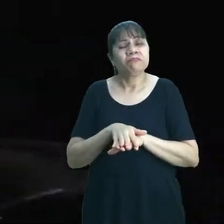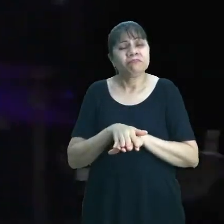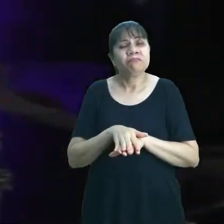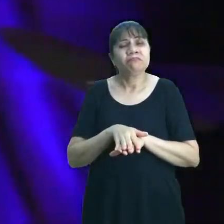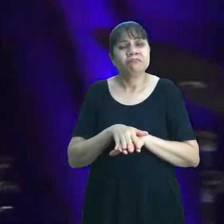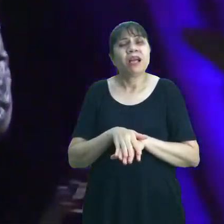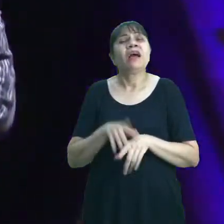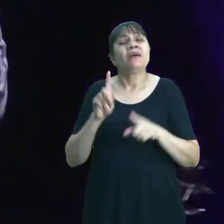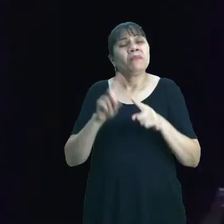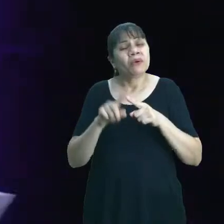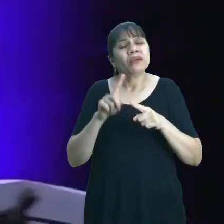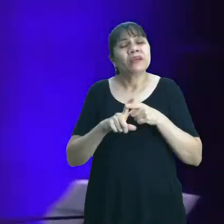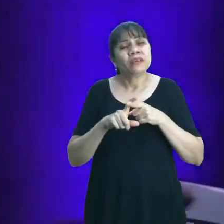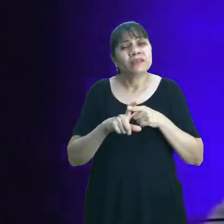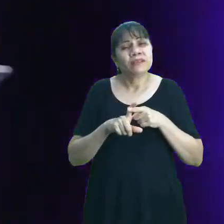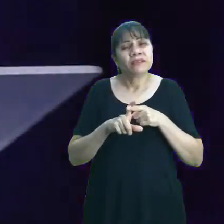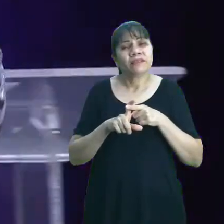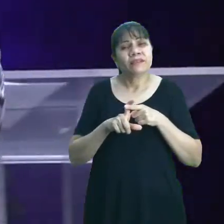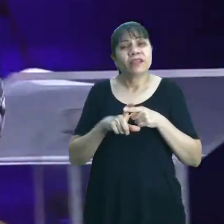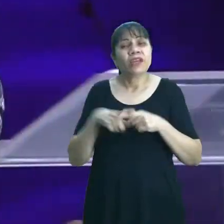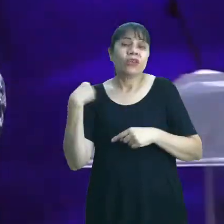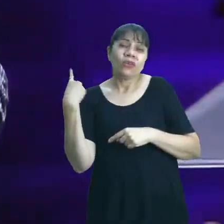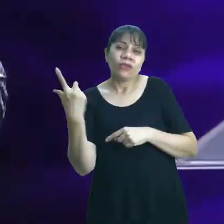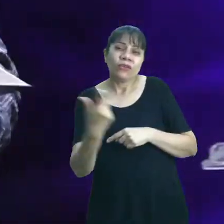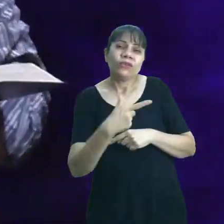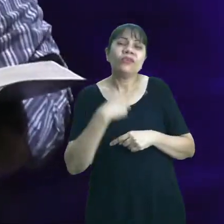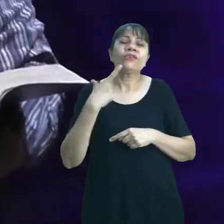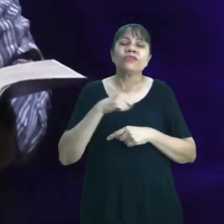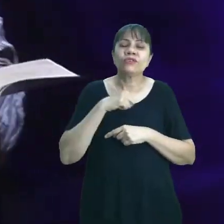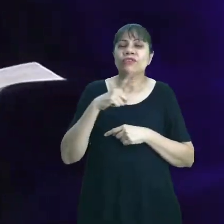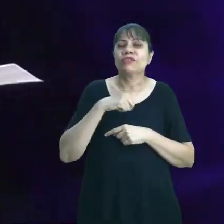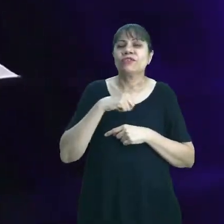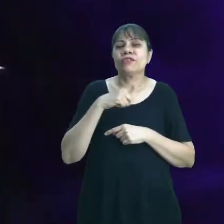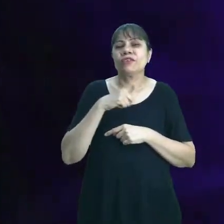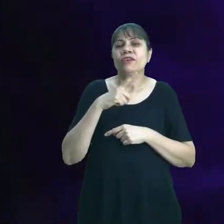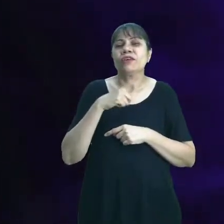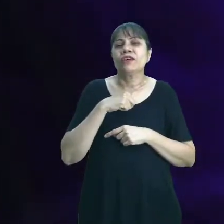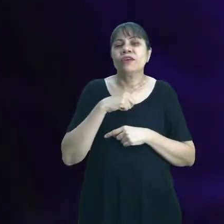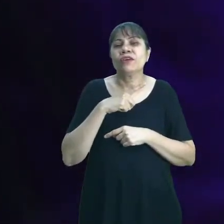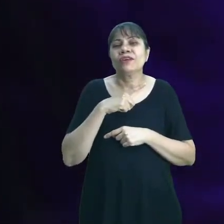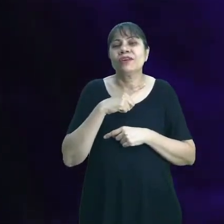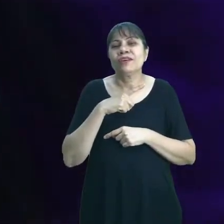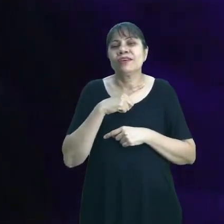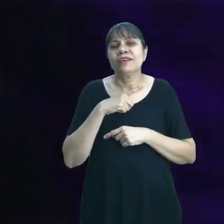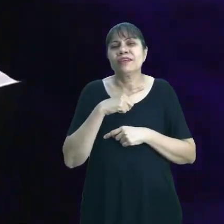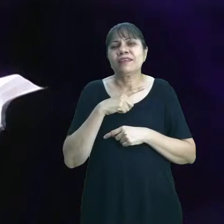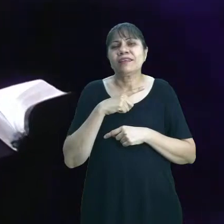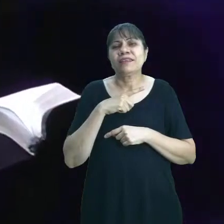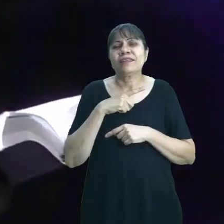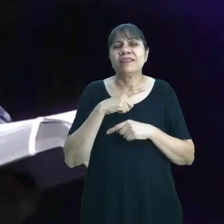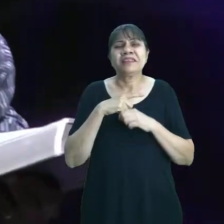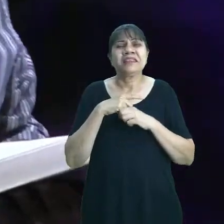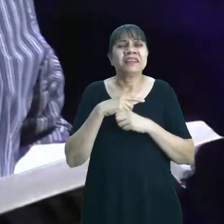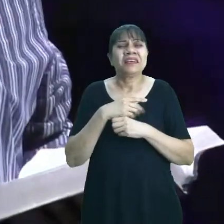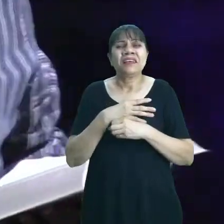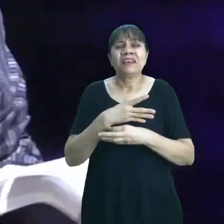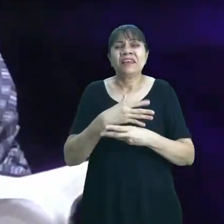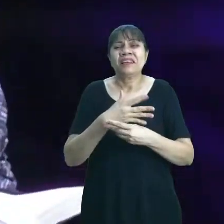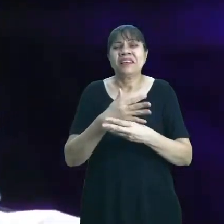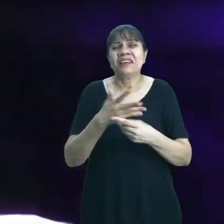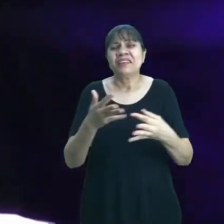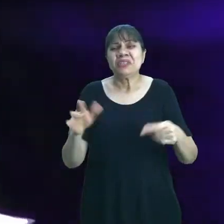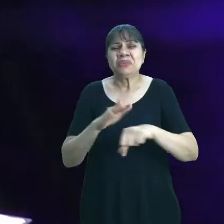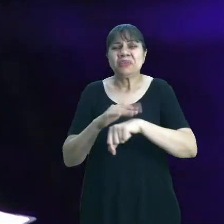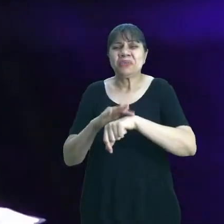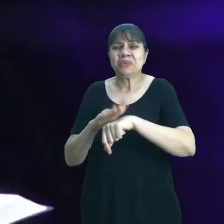quê? Que nós temos uma infestação de doenças sexualmente